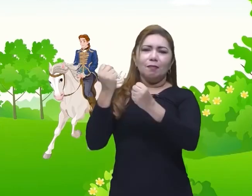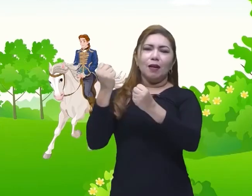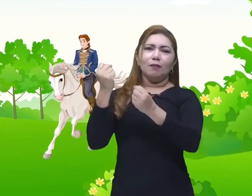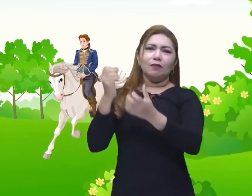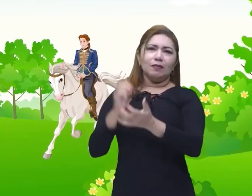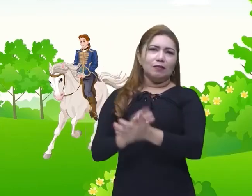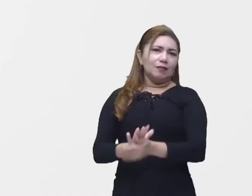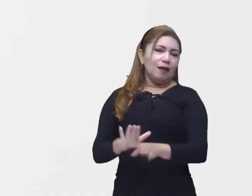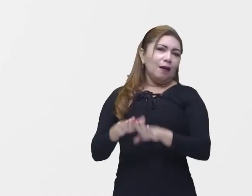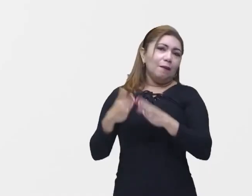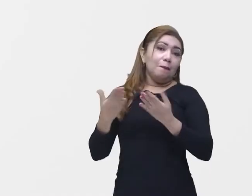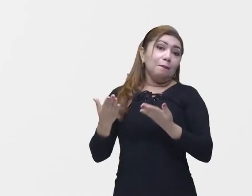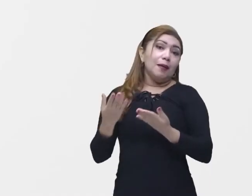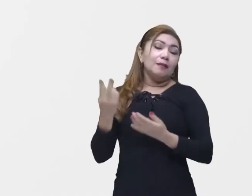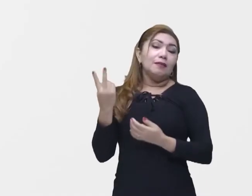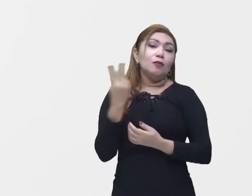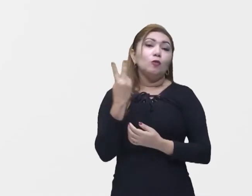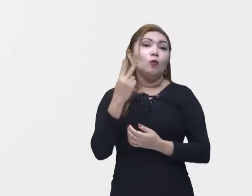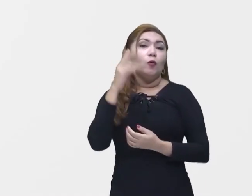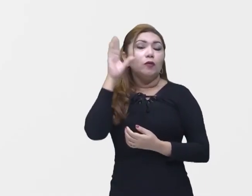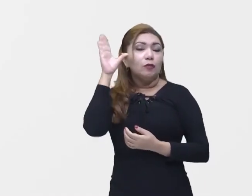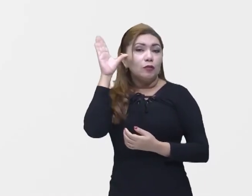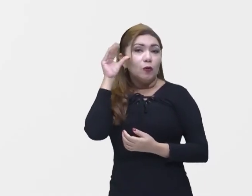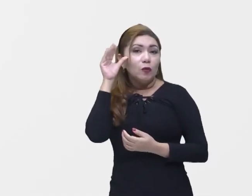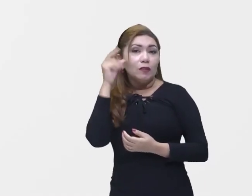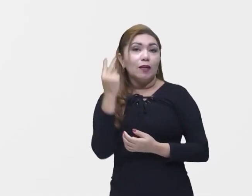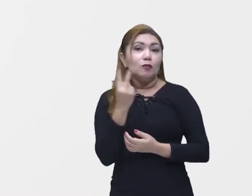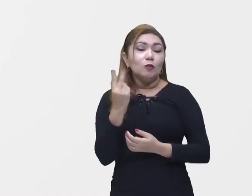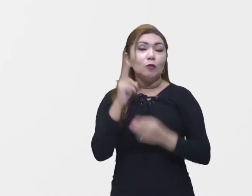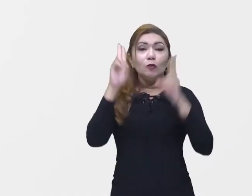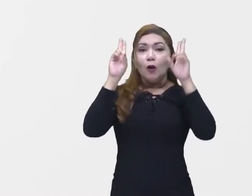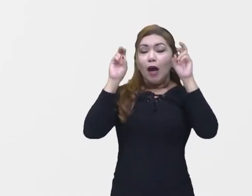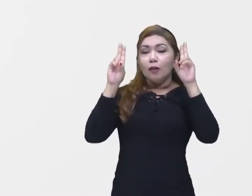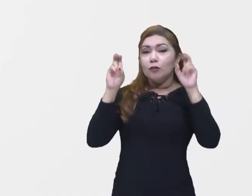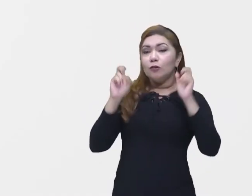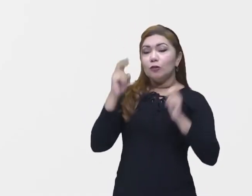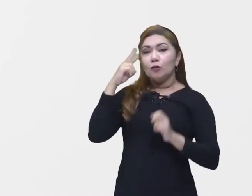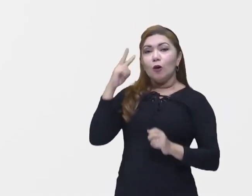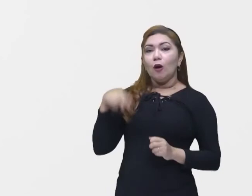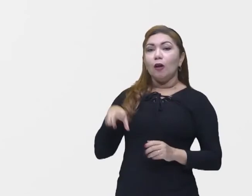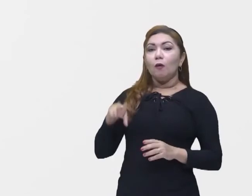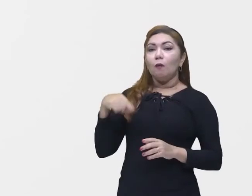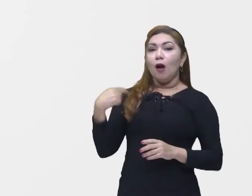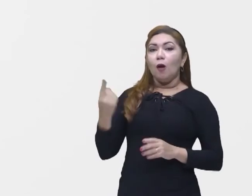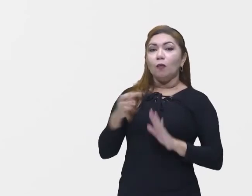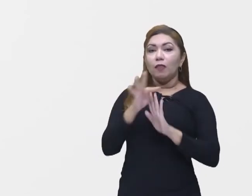da curiosidade 2? Qual título você daria para esse texto?